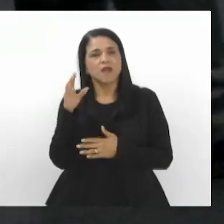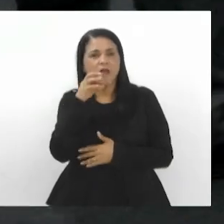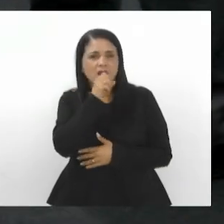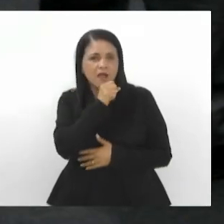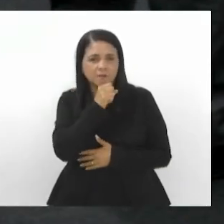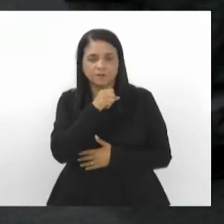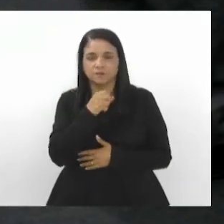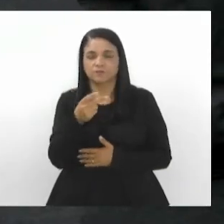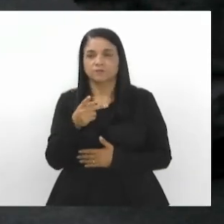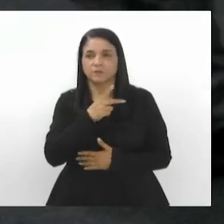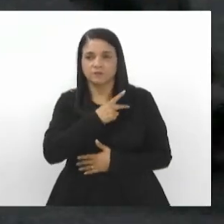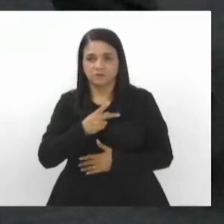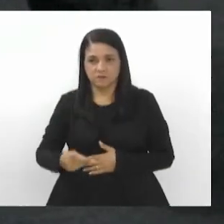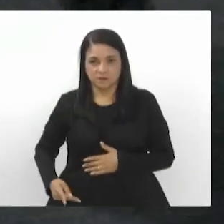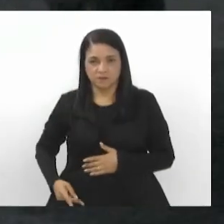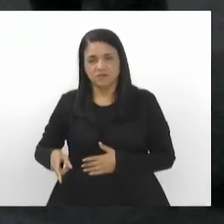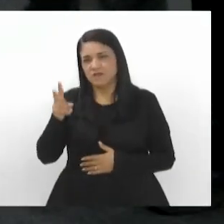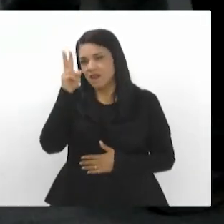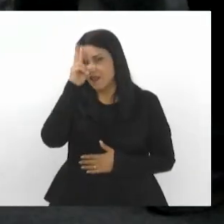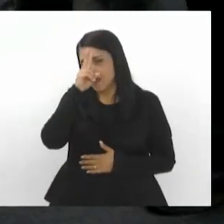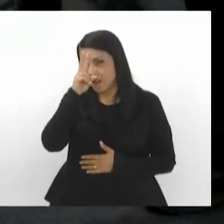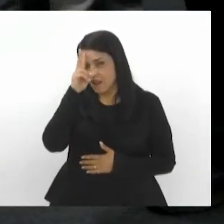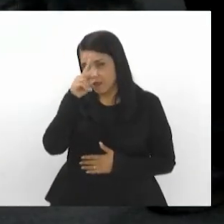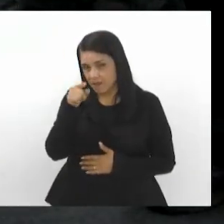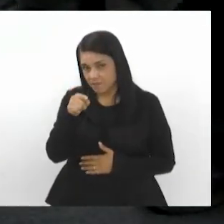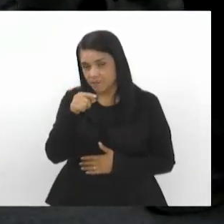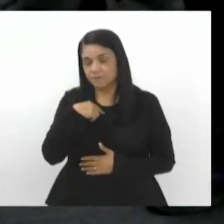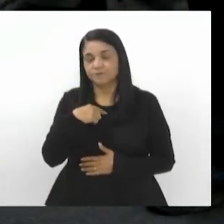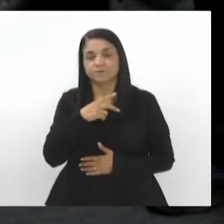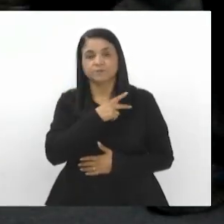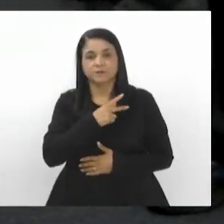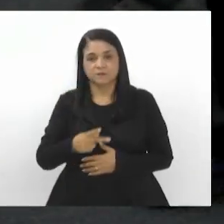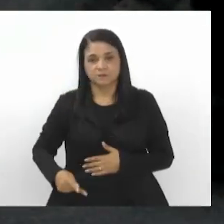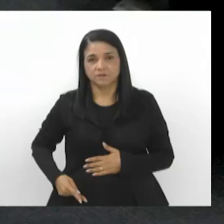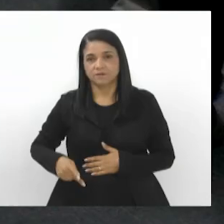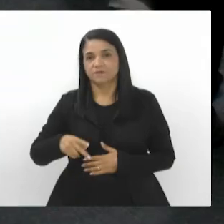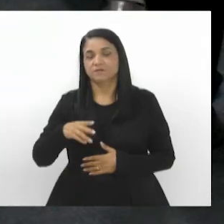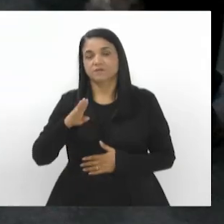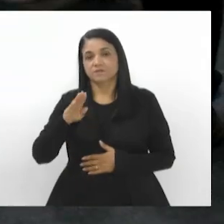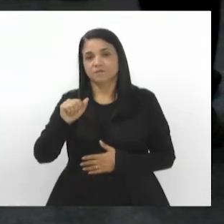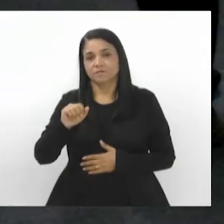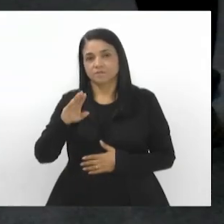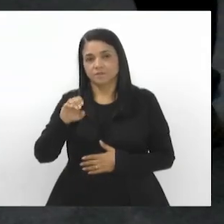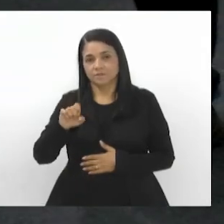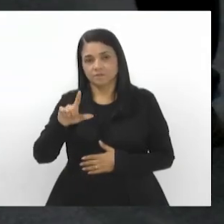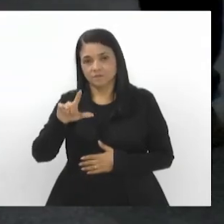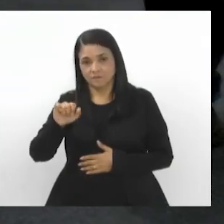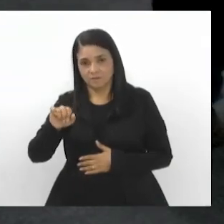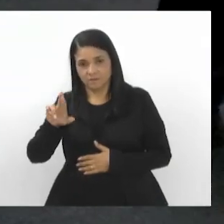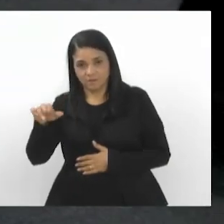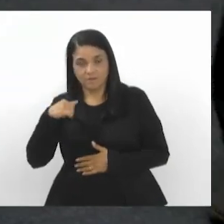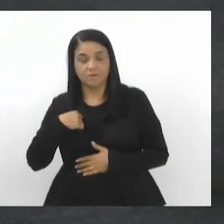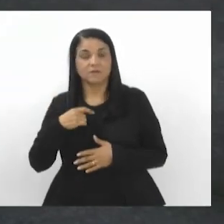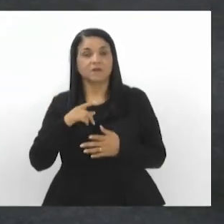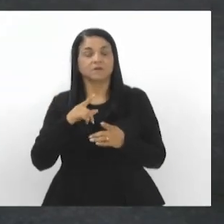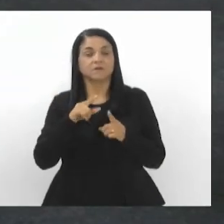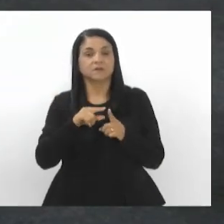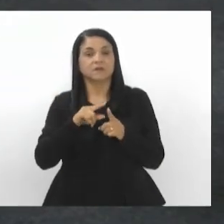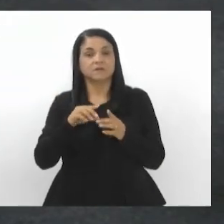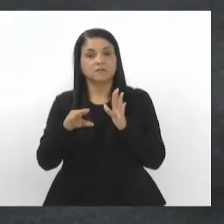Excelência. Vossa Excelência lembra, presidente Bacelar, que eu tinha falado da emenda impositiva das